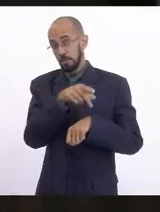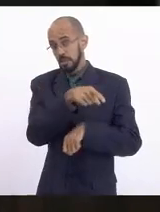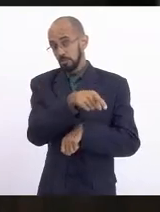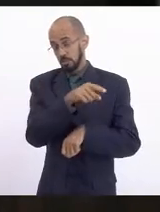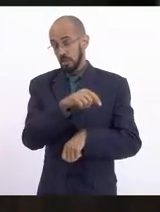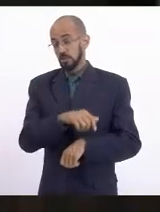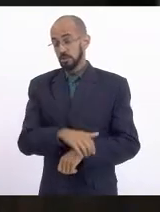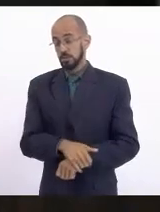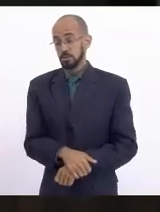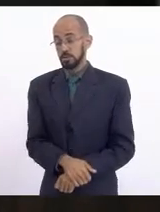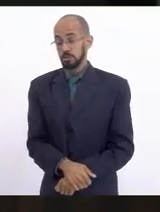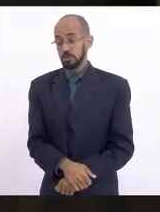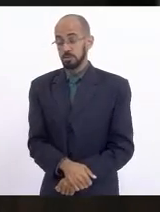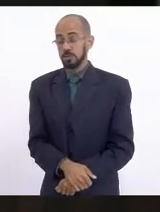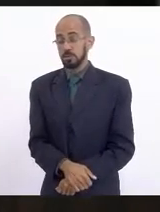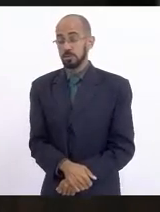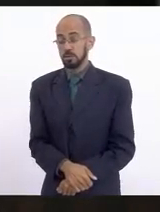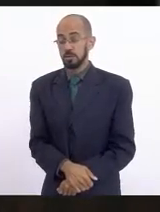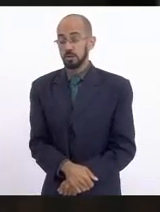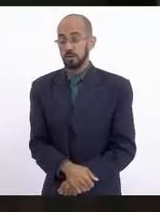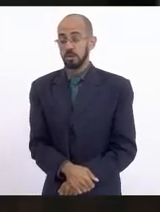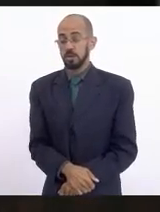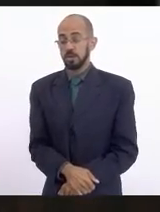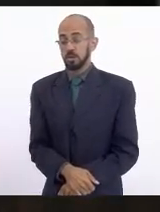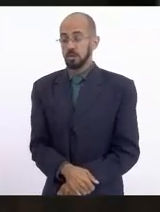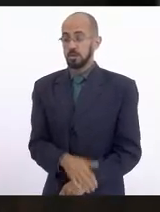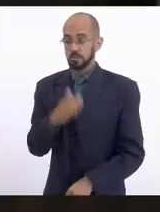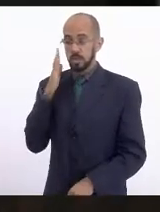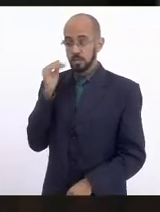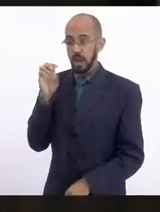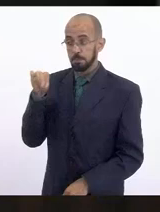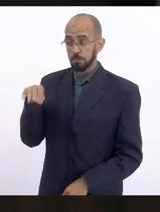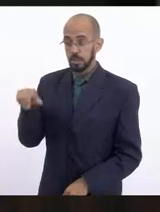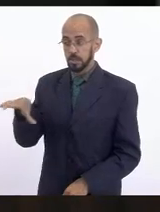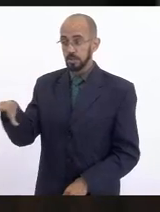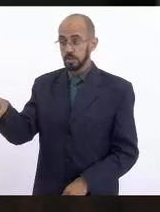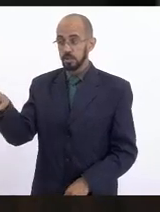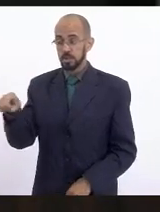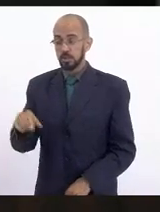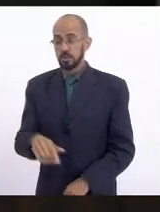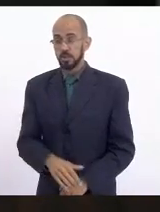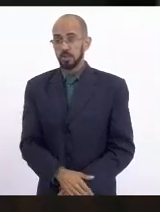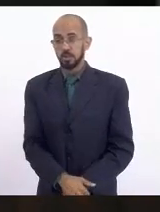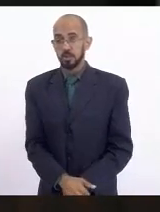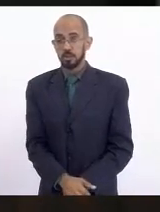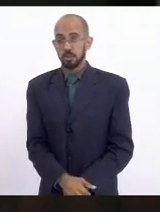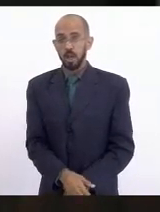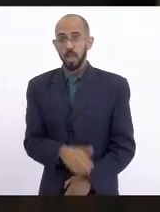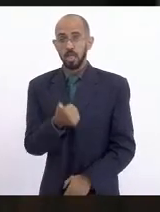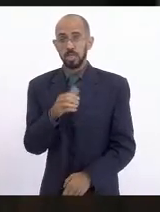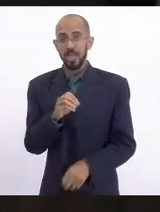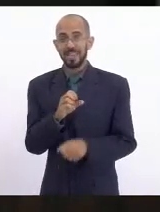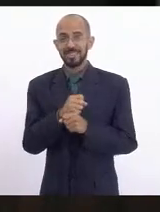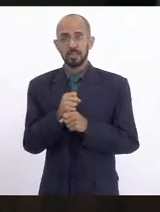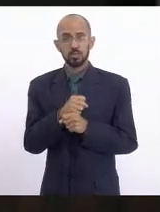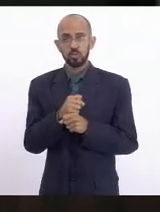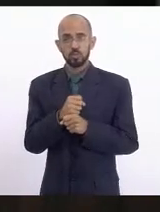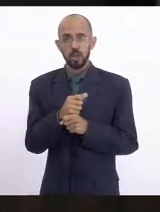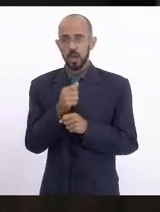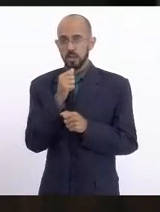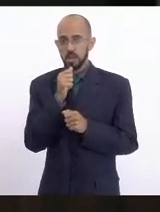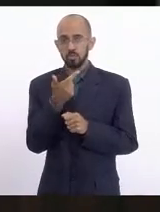sabia sem passou uma passo e por conta da dez anos ainda não saiu licença